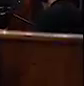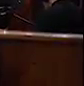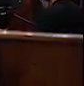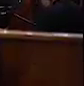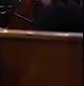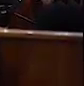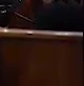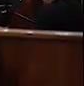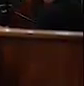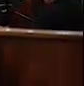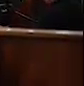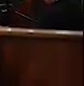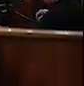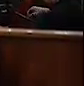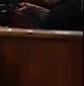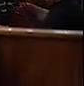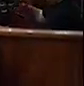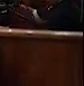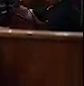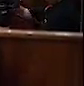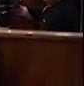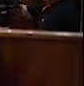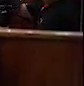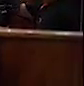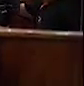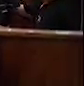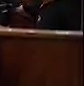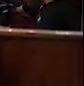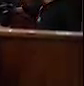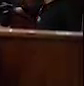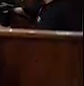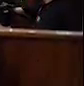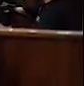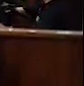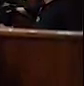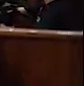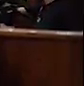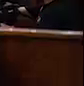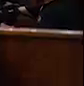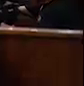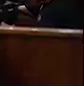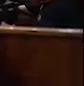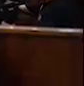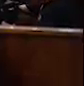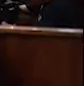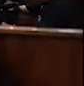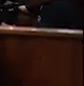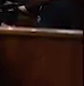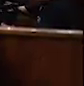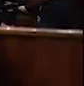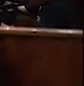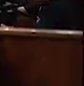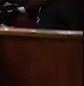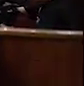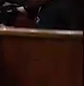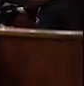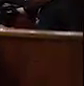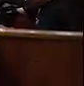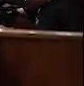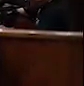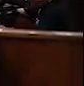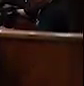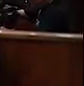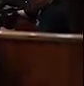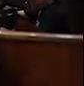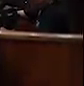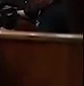isso. A aposentadoria integral e paritária é um privilégio que foi extinto em 2003 no âmbito federal e que, infelizmente, se